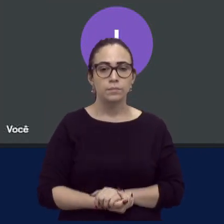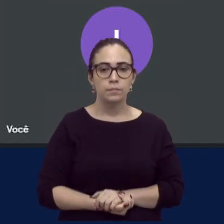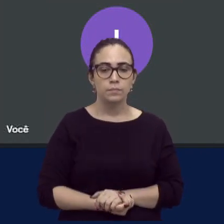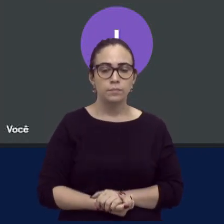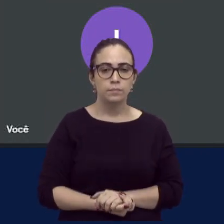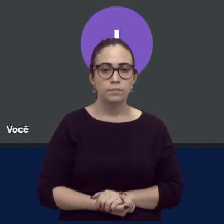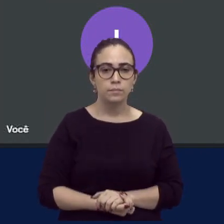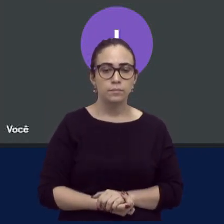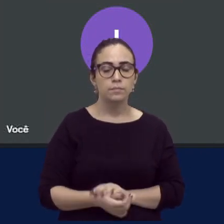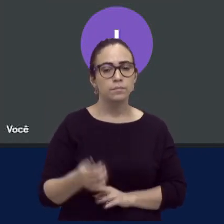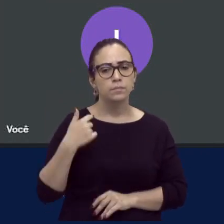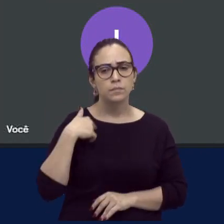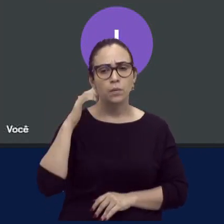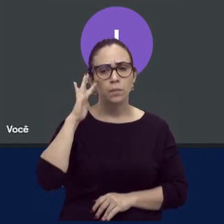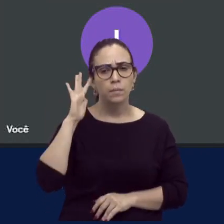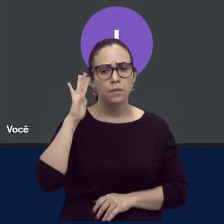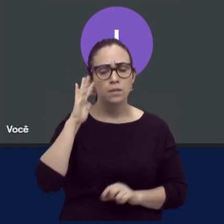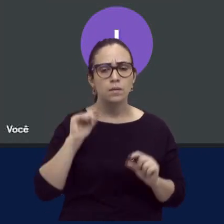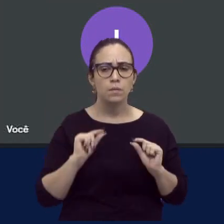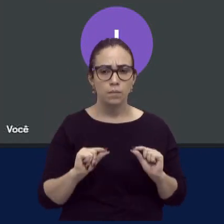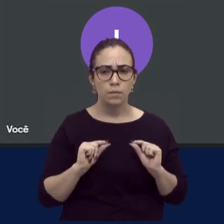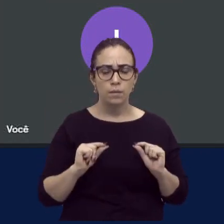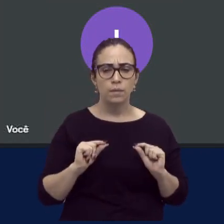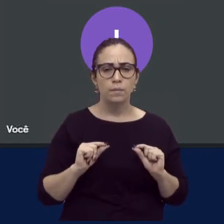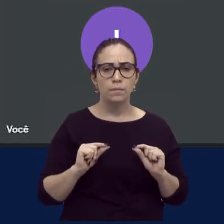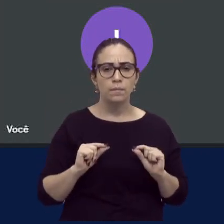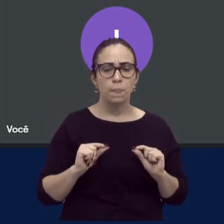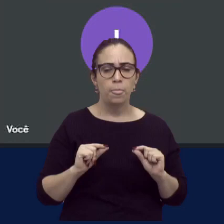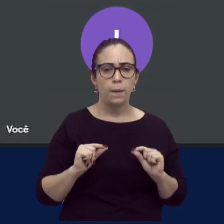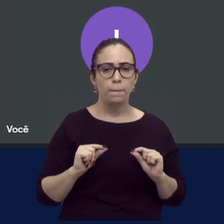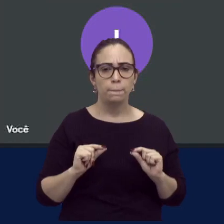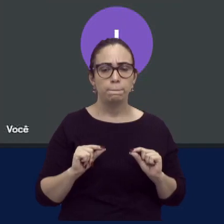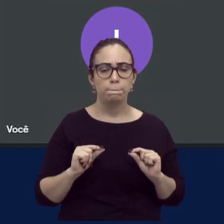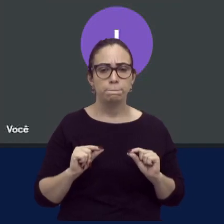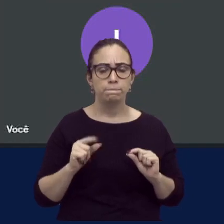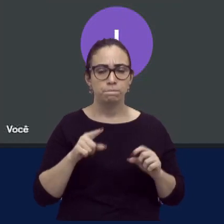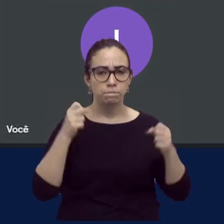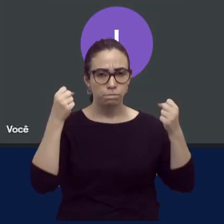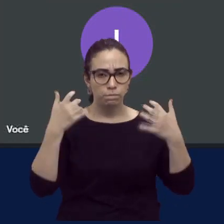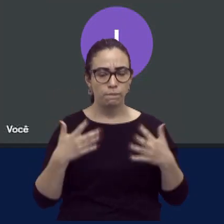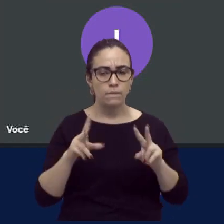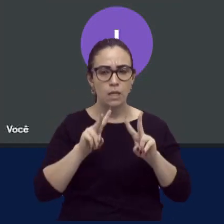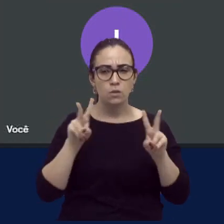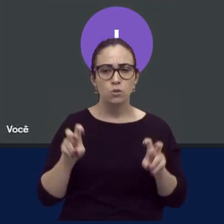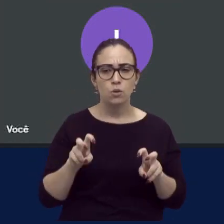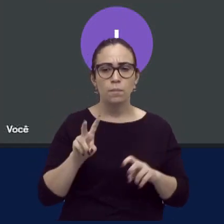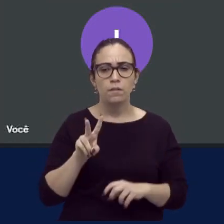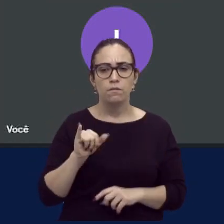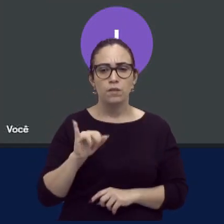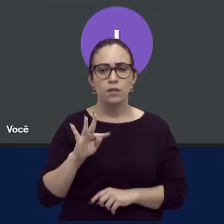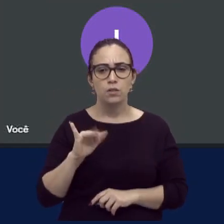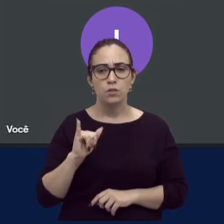E até pensei exatamente, Magda, no final, quando você falou da questão da vitimização,